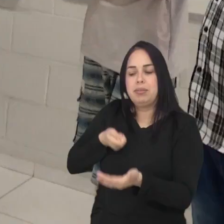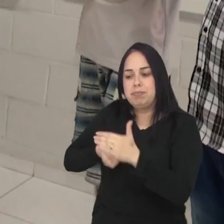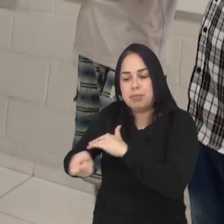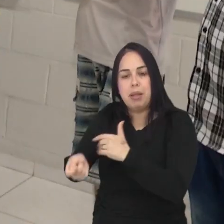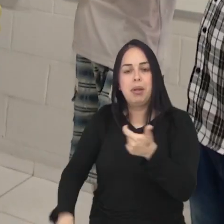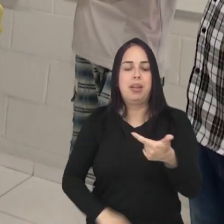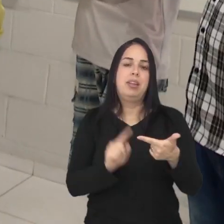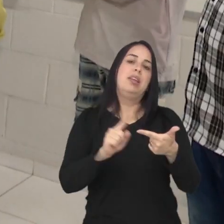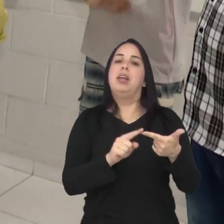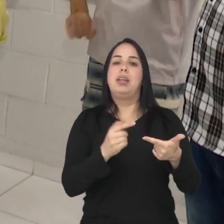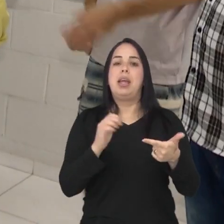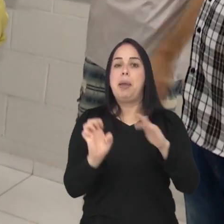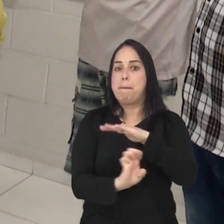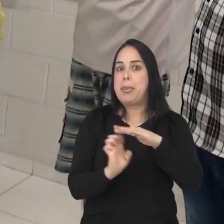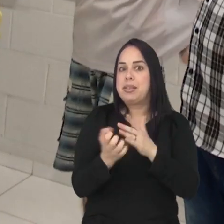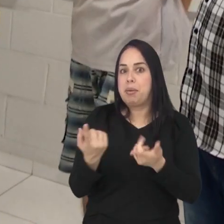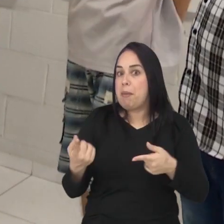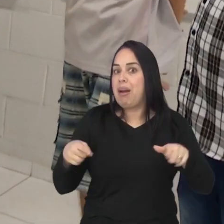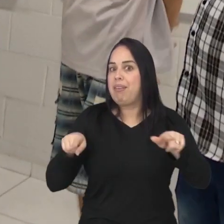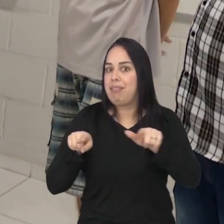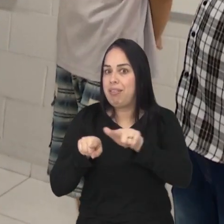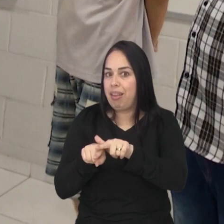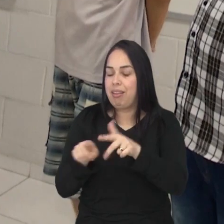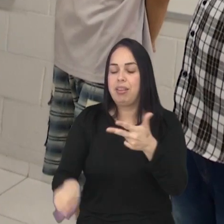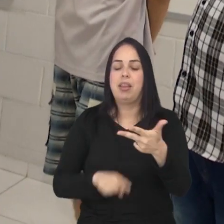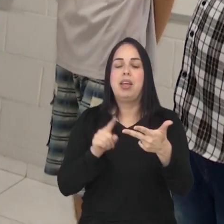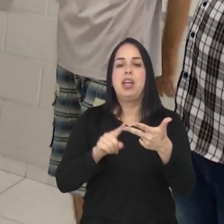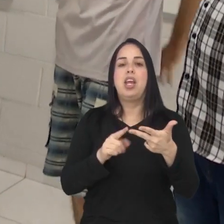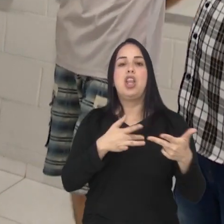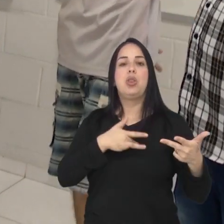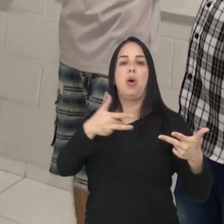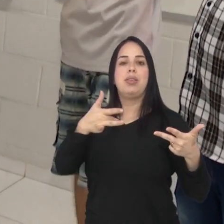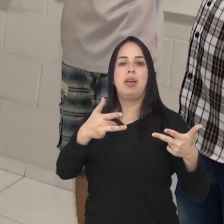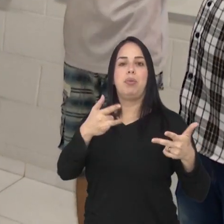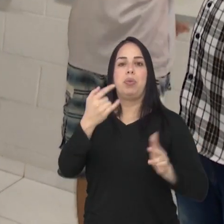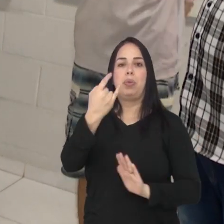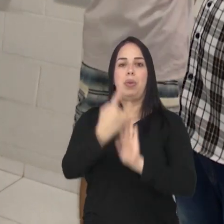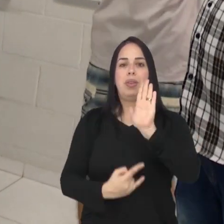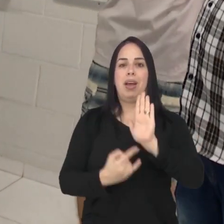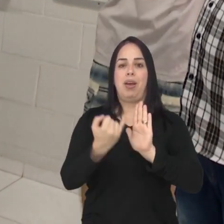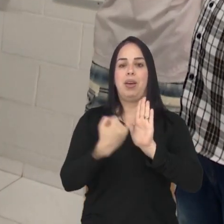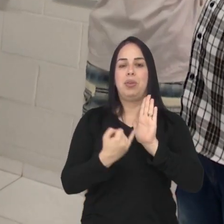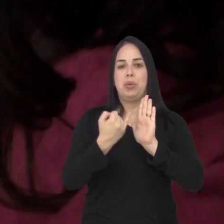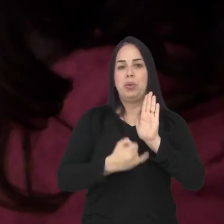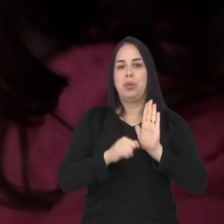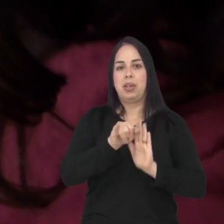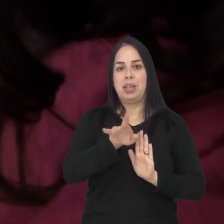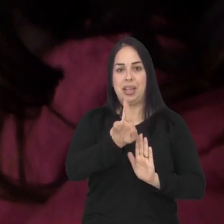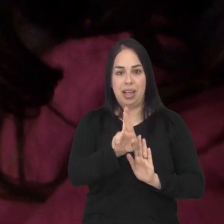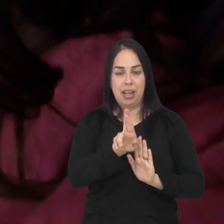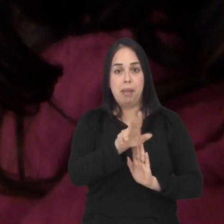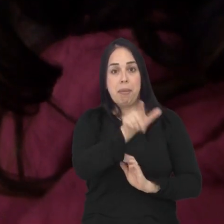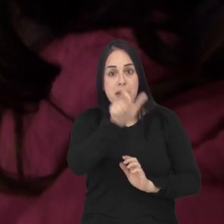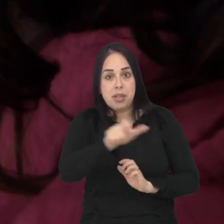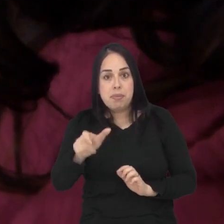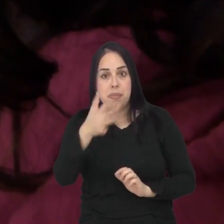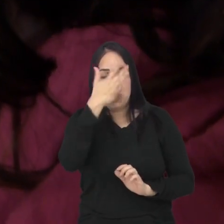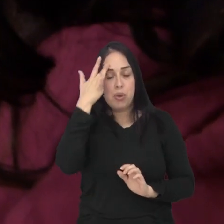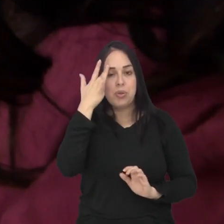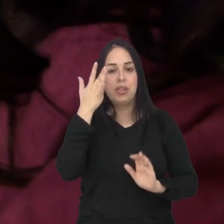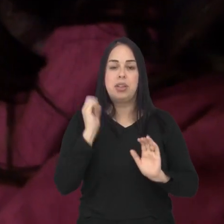por empresas parceiras e por doações que vêm do imposto de renda das pessoas. Inclusive, para